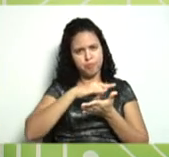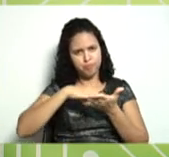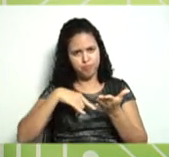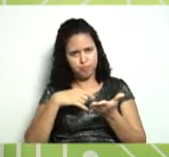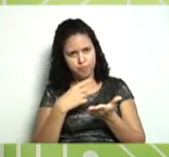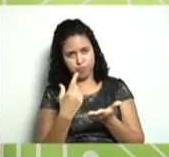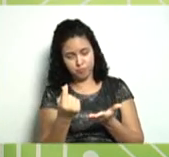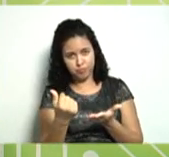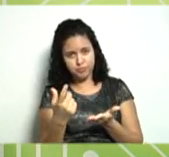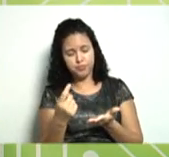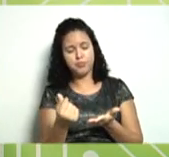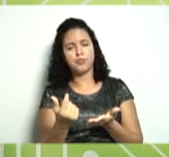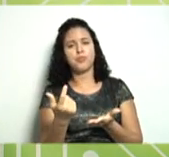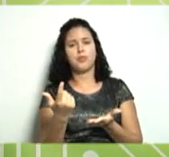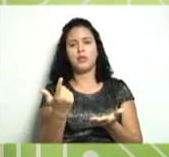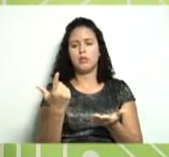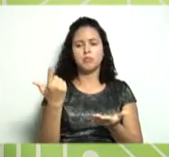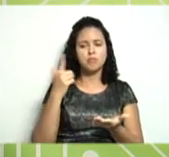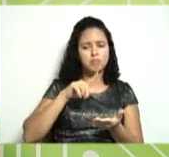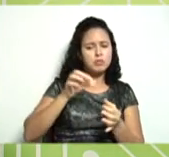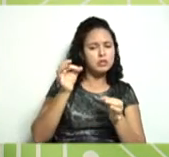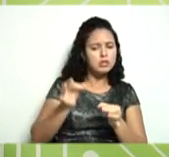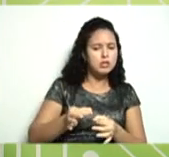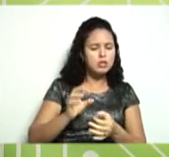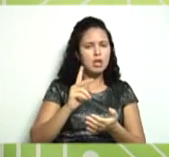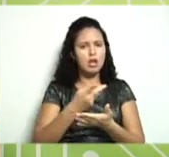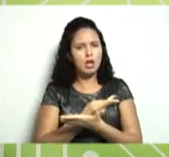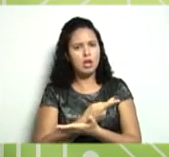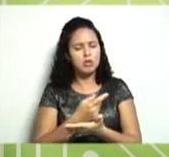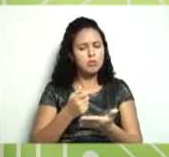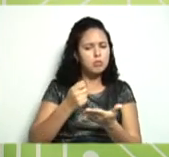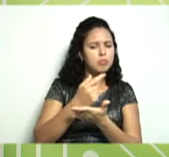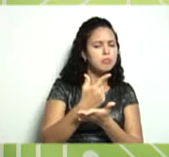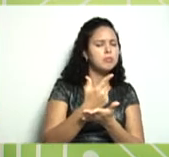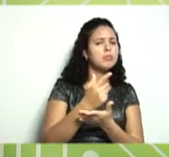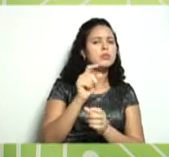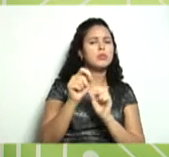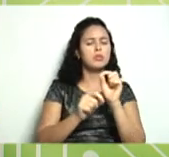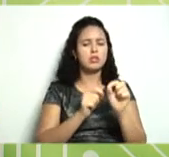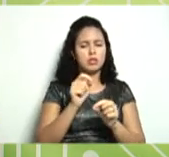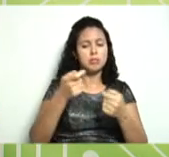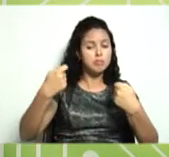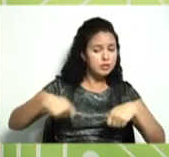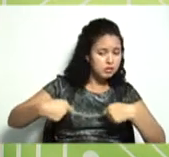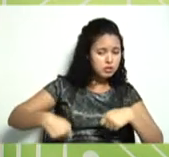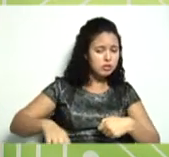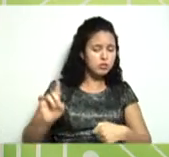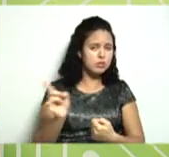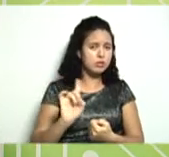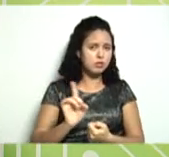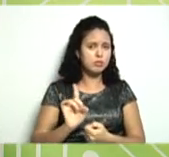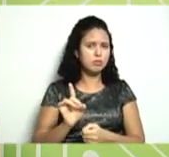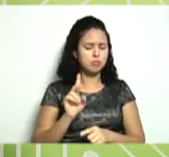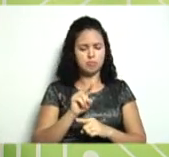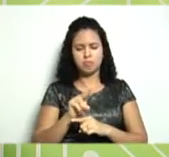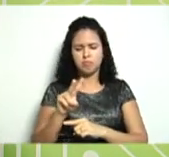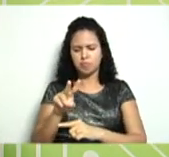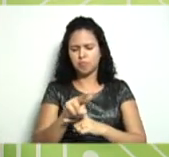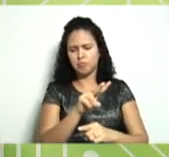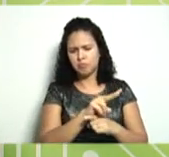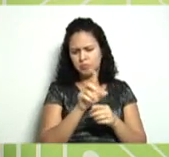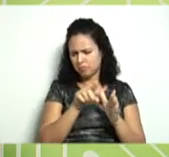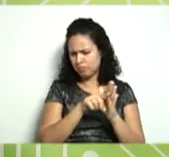realmente tiradas, se aquelas coisas que estão sendo compradas é o que realmente a cooperativa necessita. Então, é aquele que vai